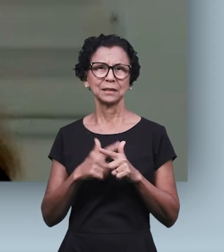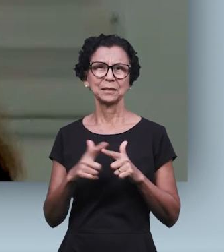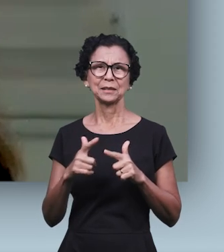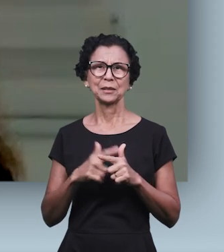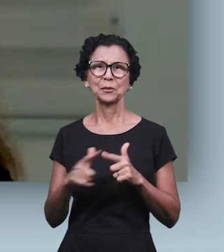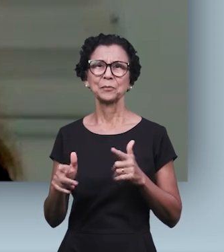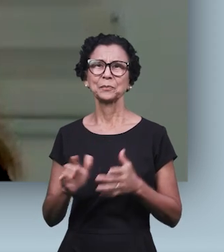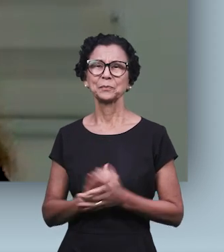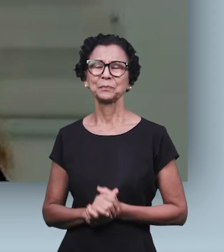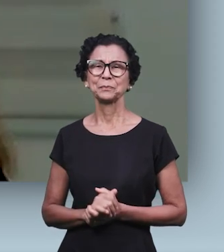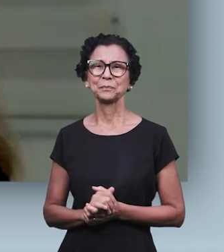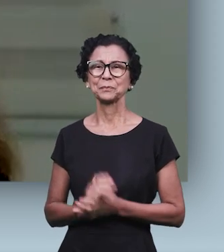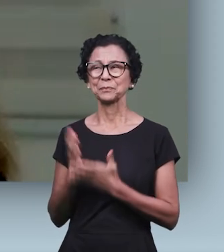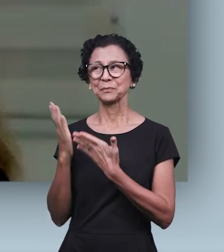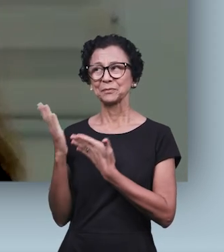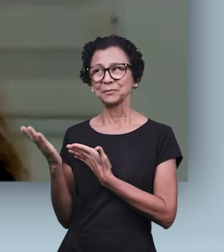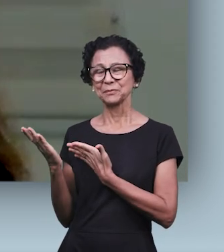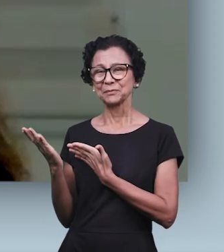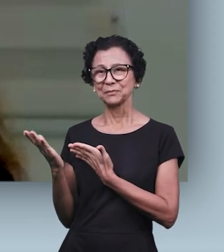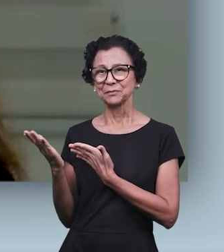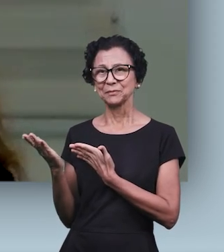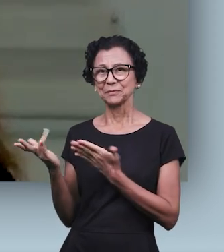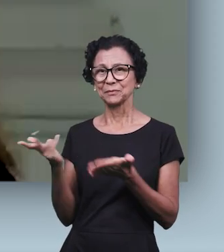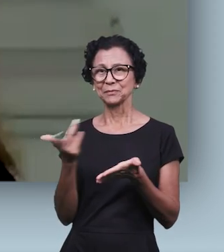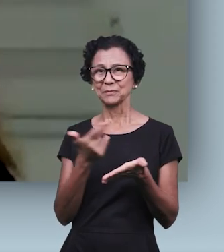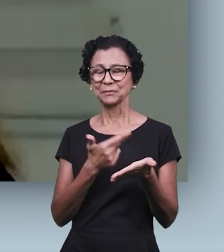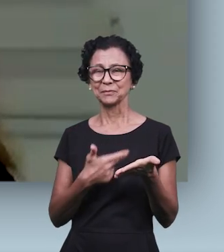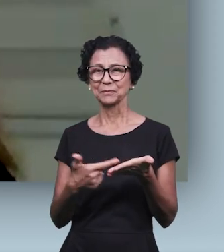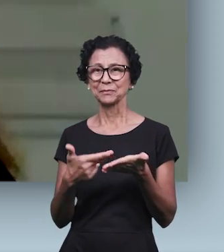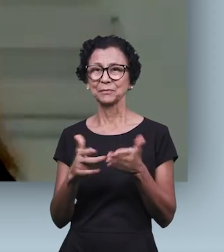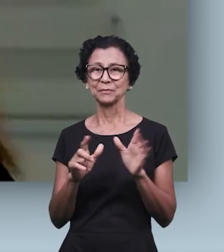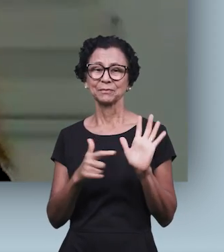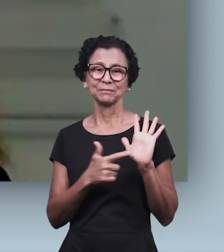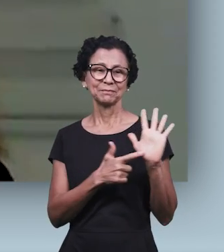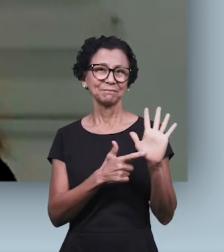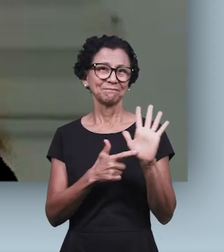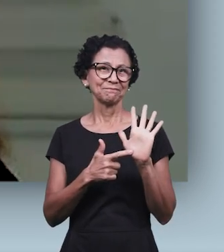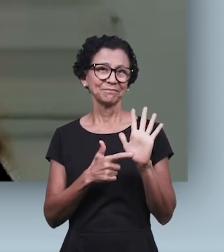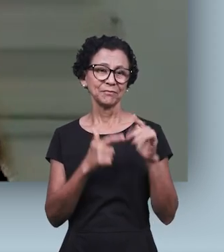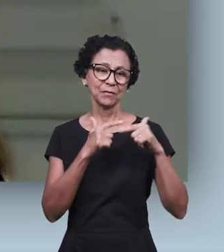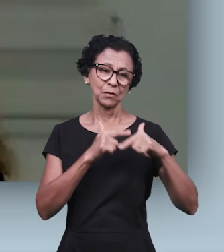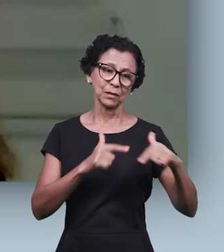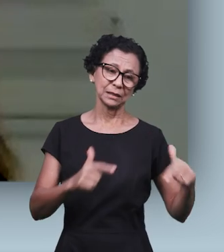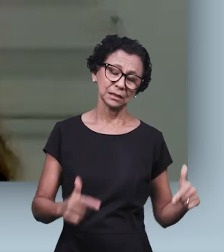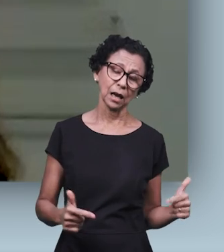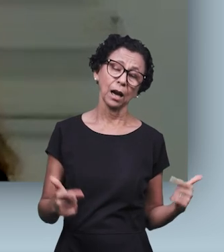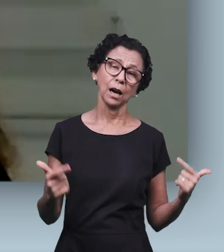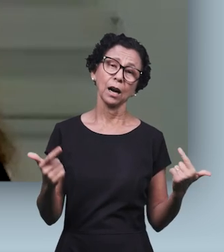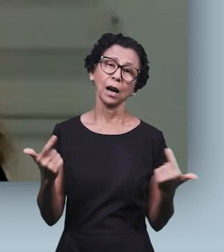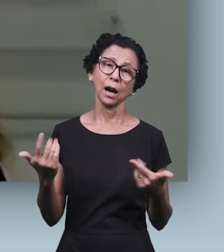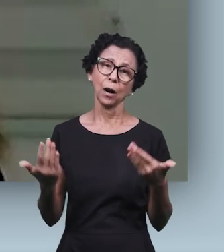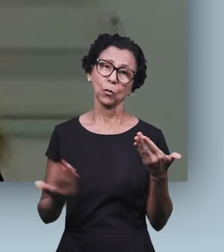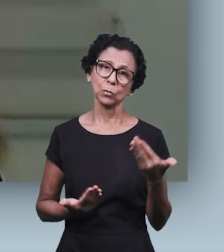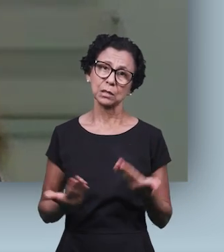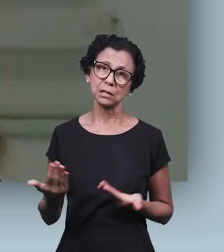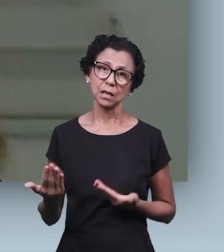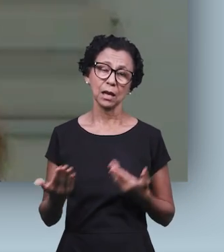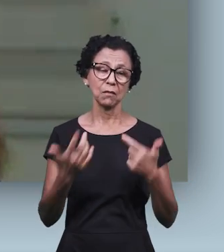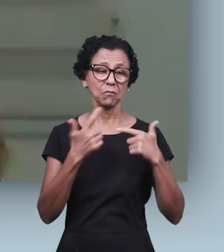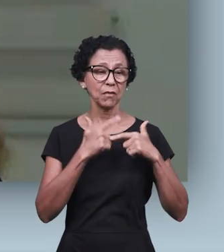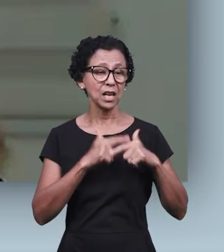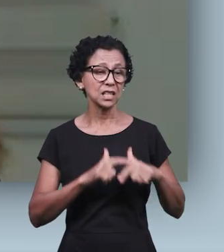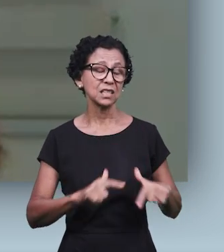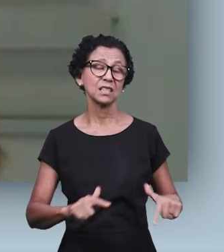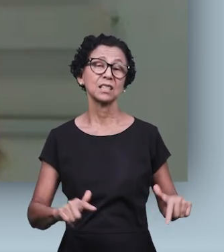problema. Então a criança vai fazer o coração, né? Tem um vestido vazio e vai mostrar. E aí tinham servos que não tinham o Senhor no